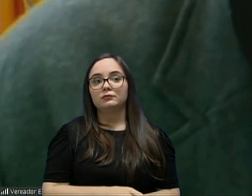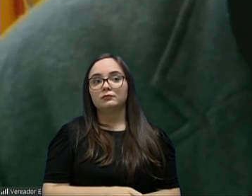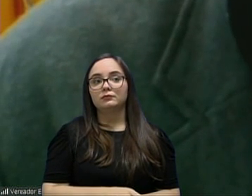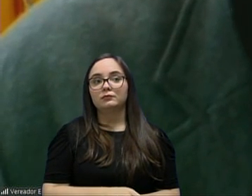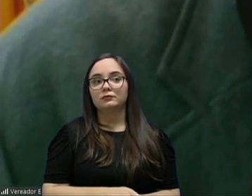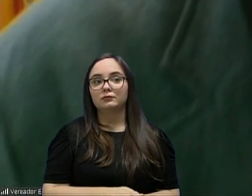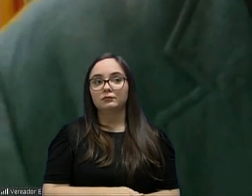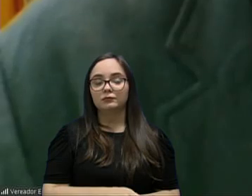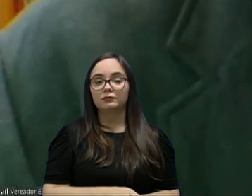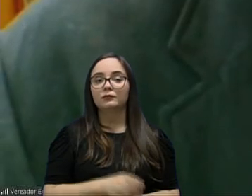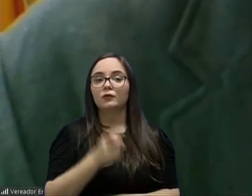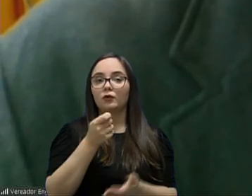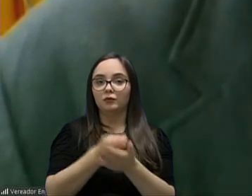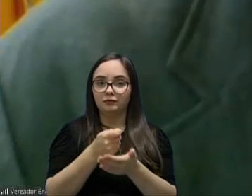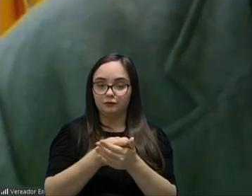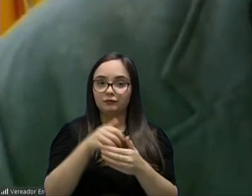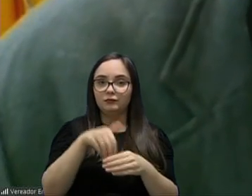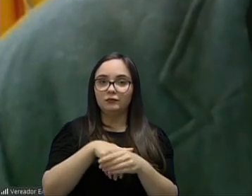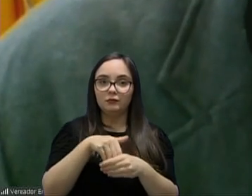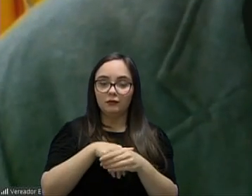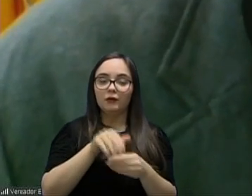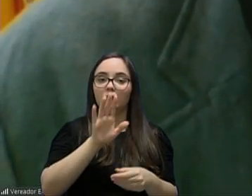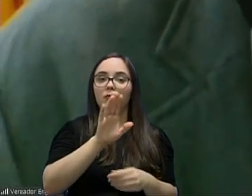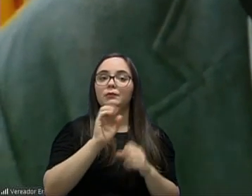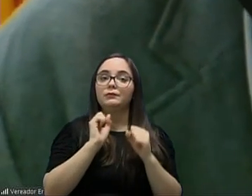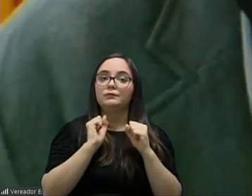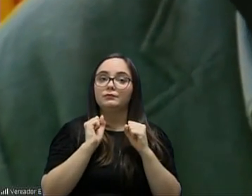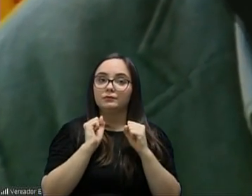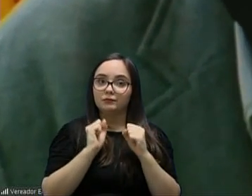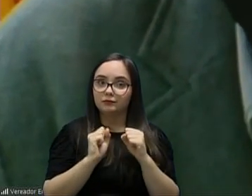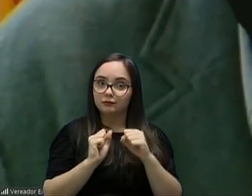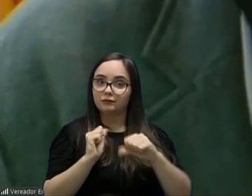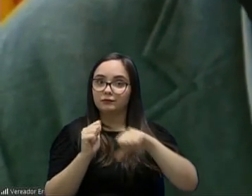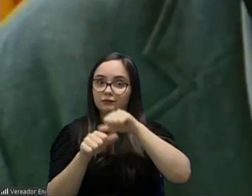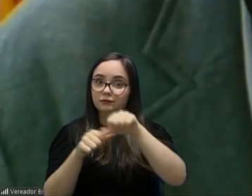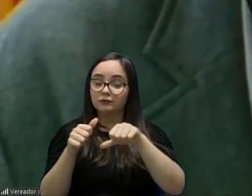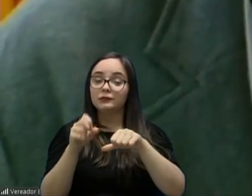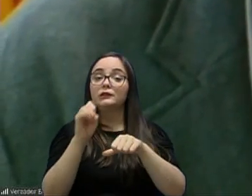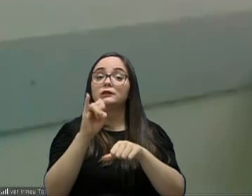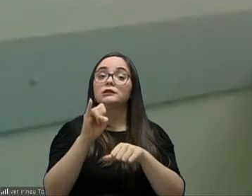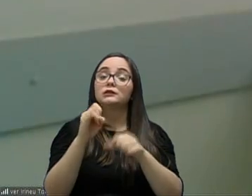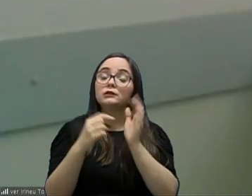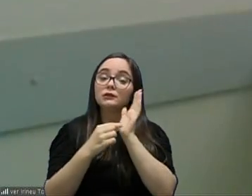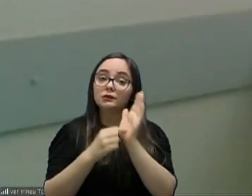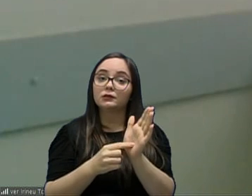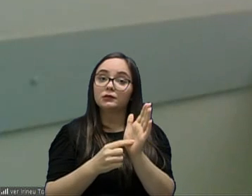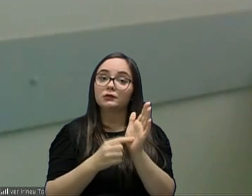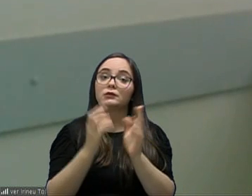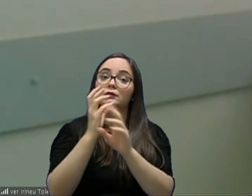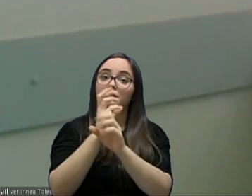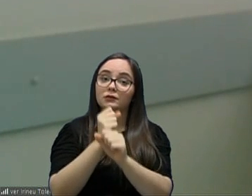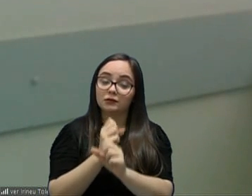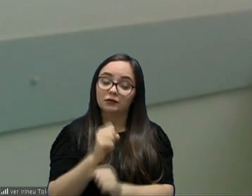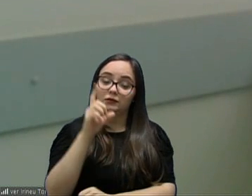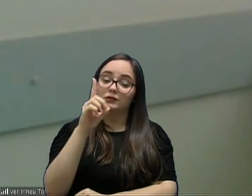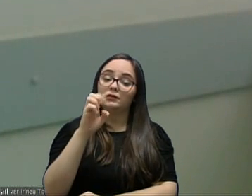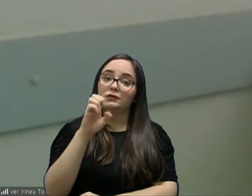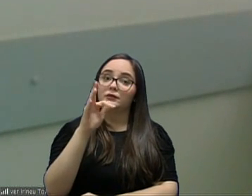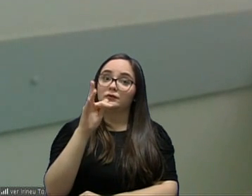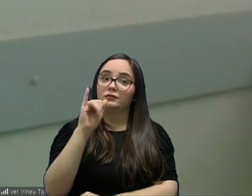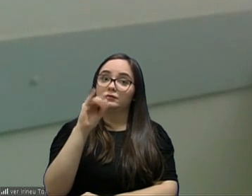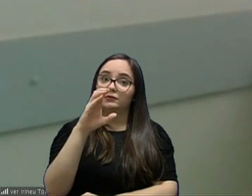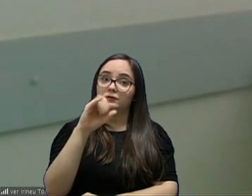a colocar em votação, mas só pode mudar a alíquota se for apresentado o cálculo deficitário das